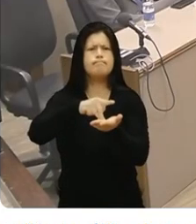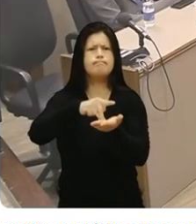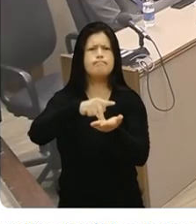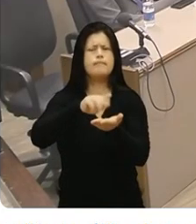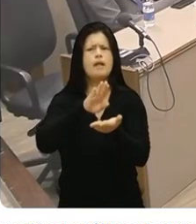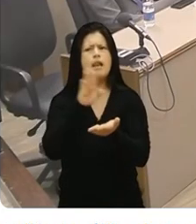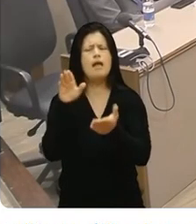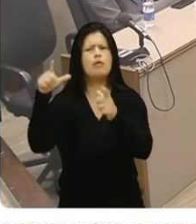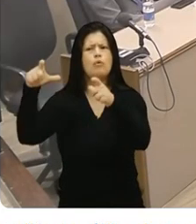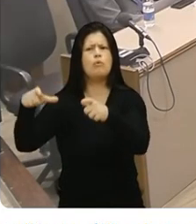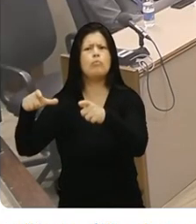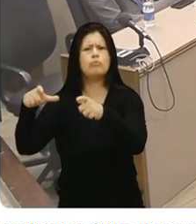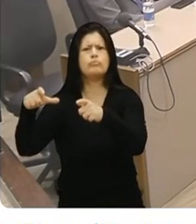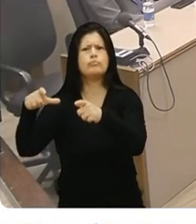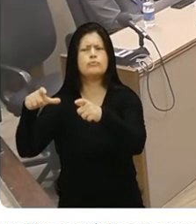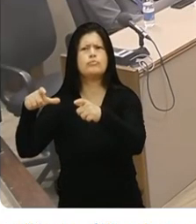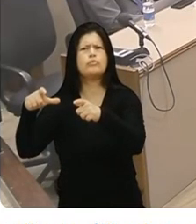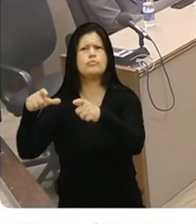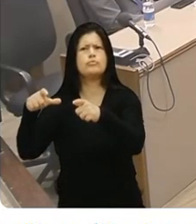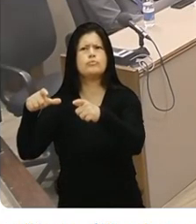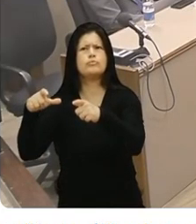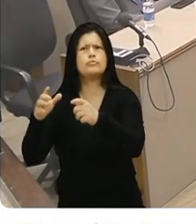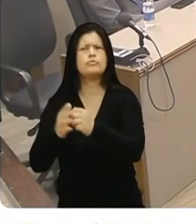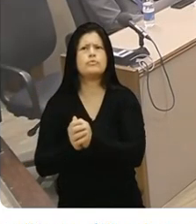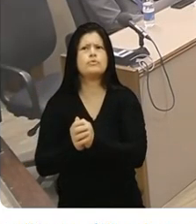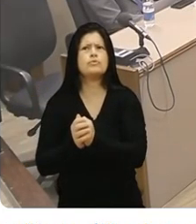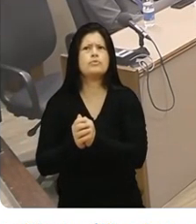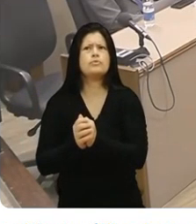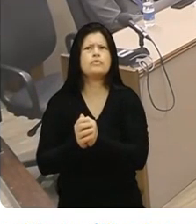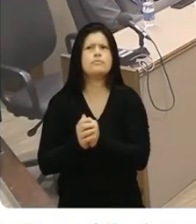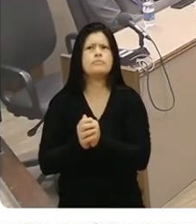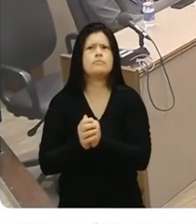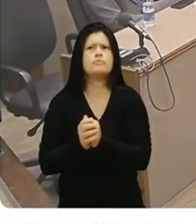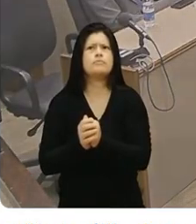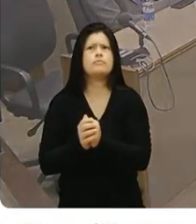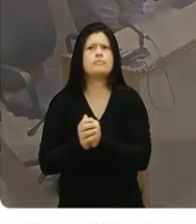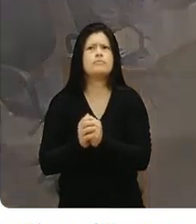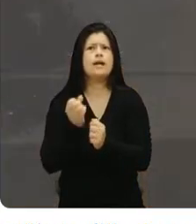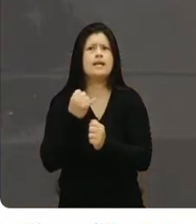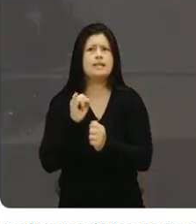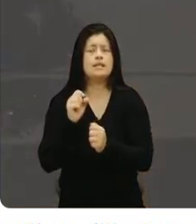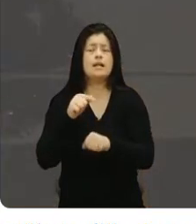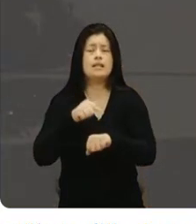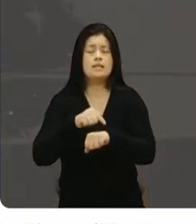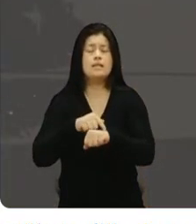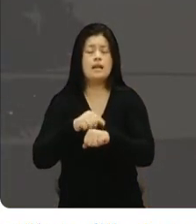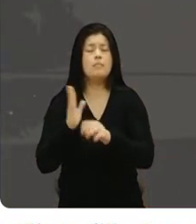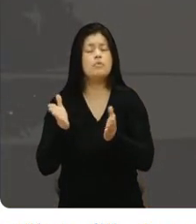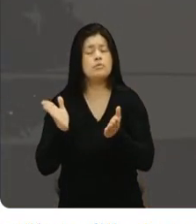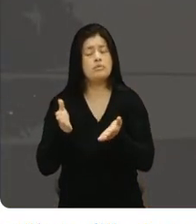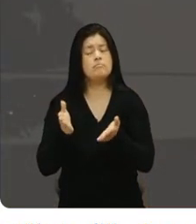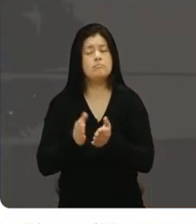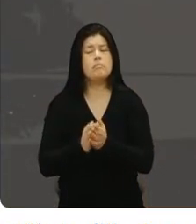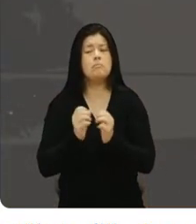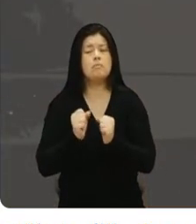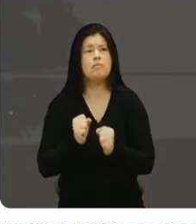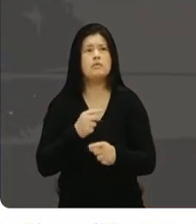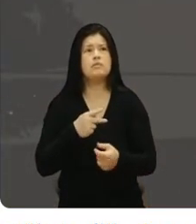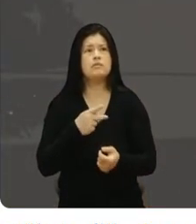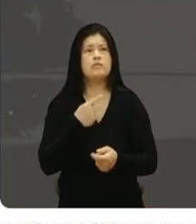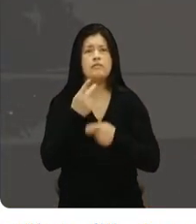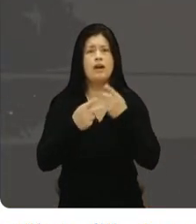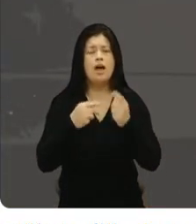consultório. Eu tenho 10 minutos para falar, se alguém puder me alertar quando tiver